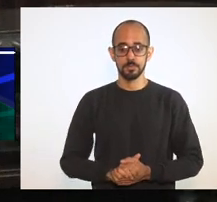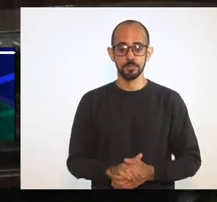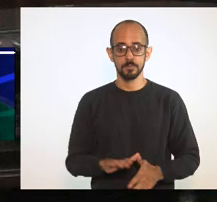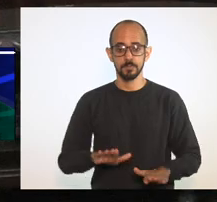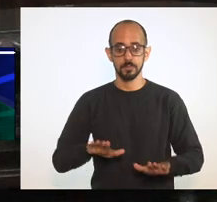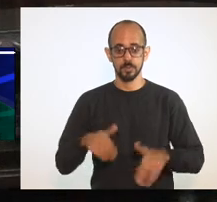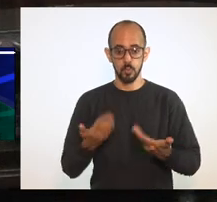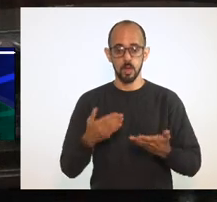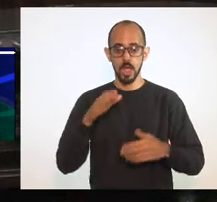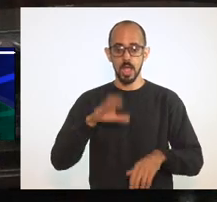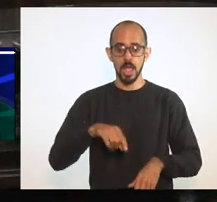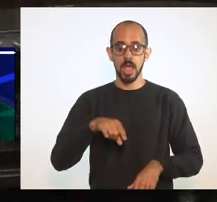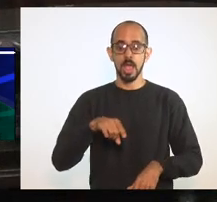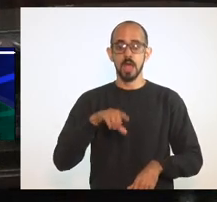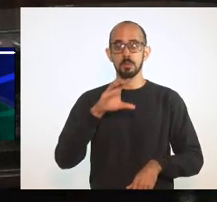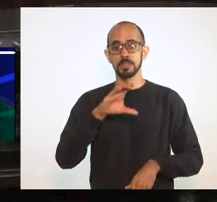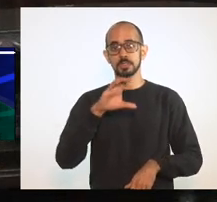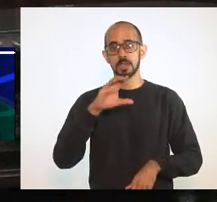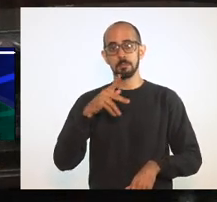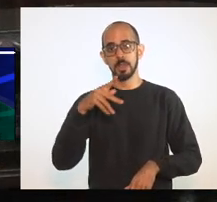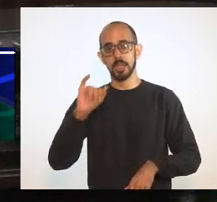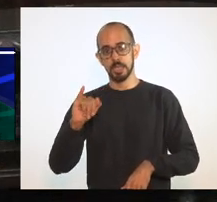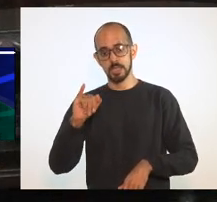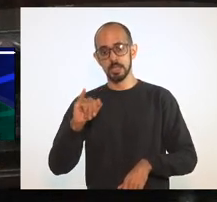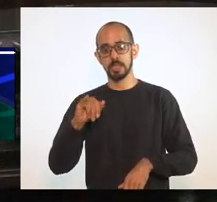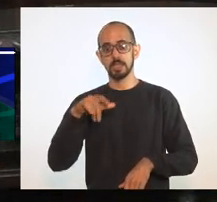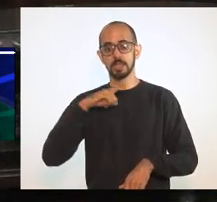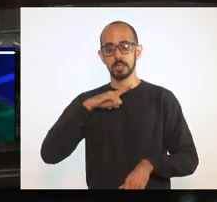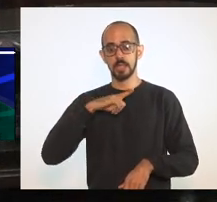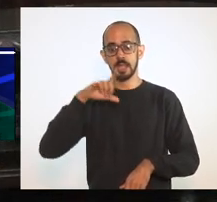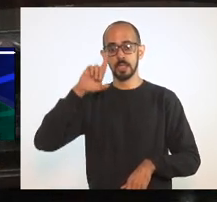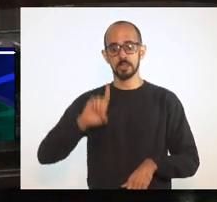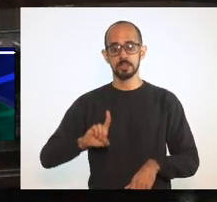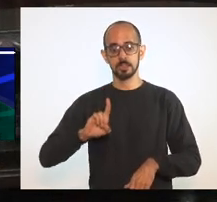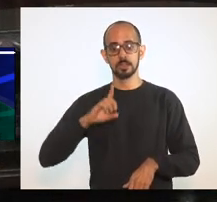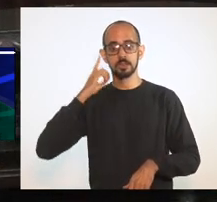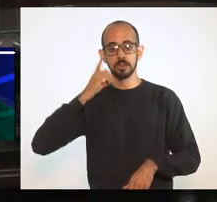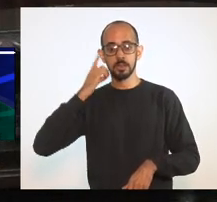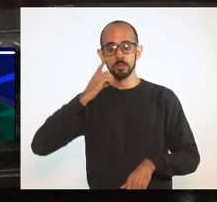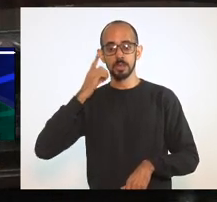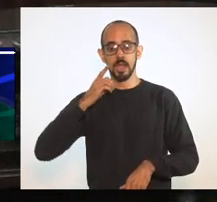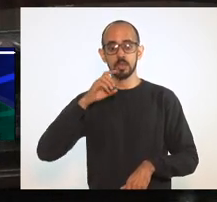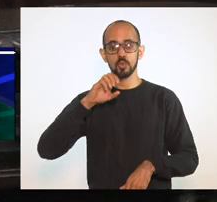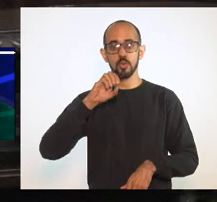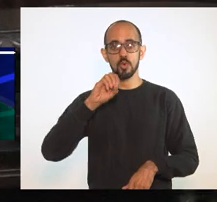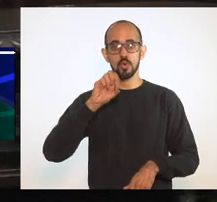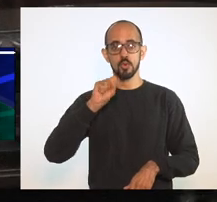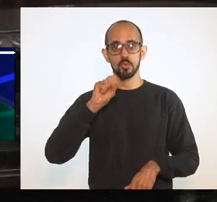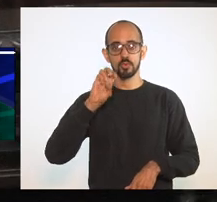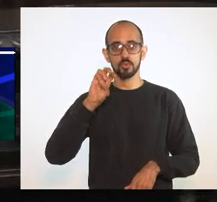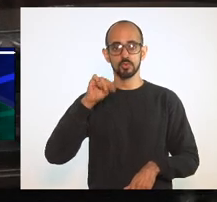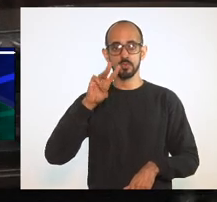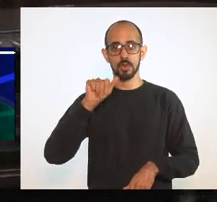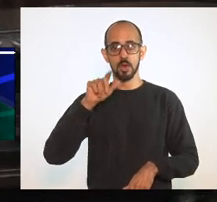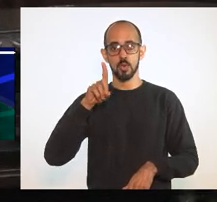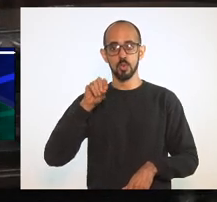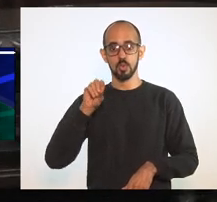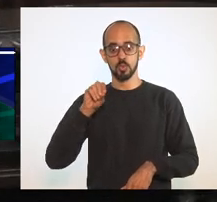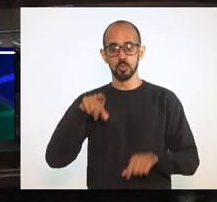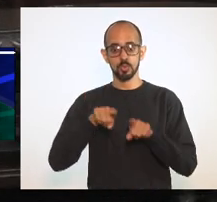uma CPI que vai ter a direção do deputado Luiz Paulo. Fiz questão de poder indicá-lo, deputado